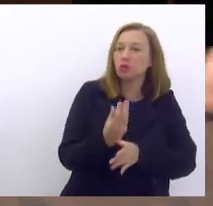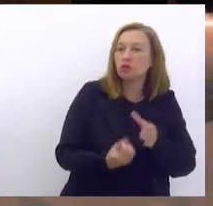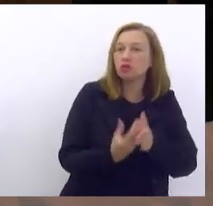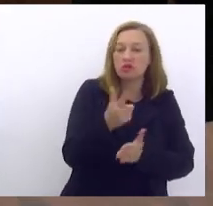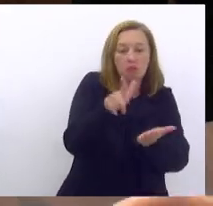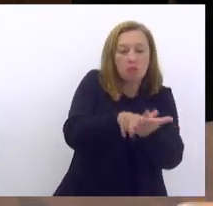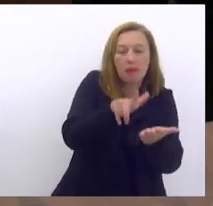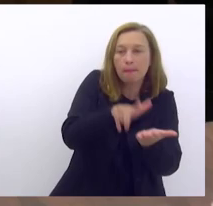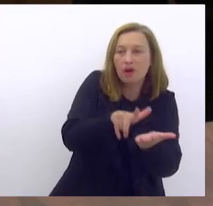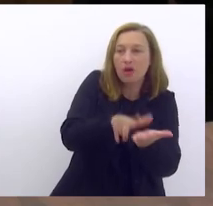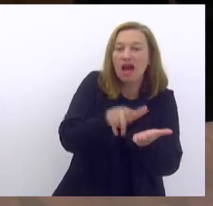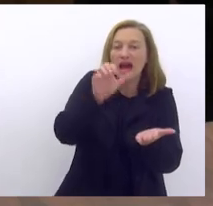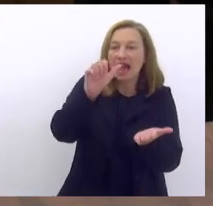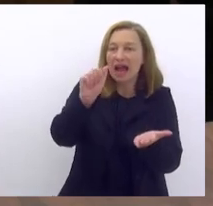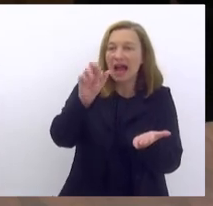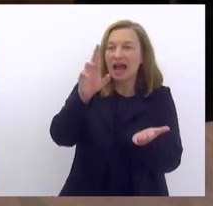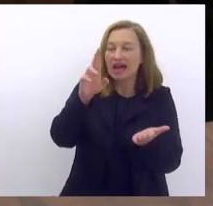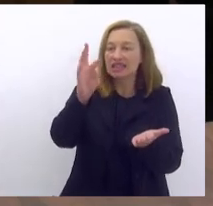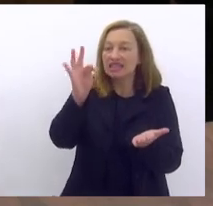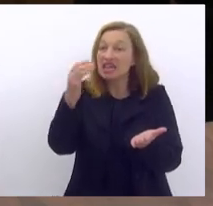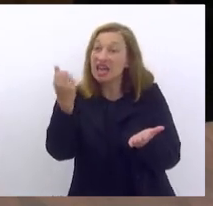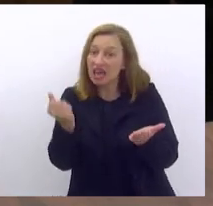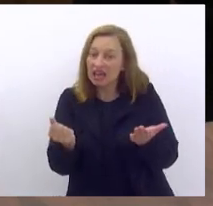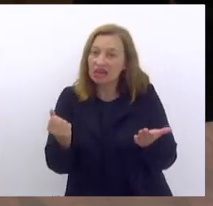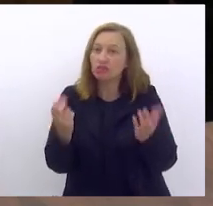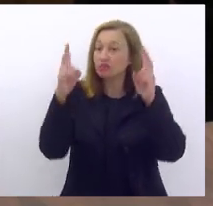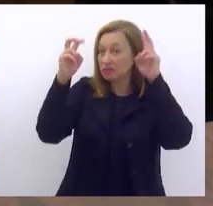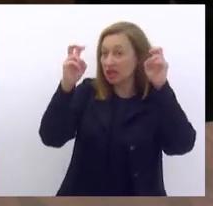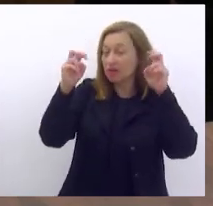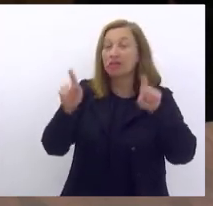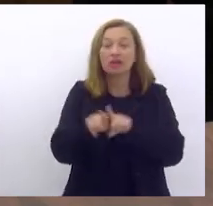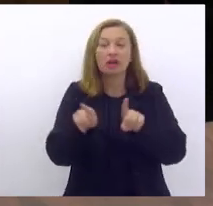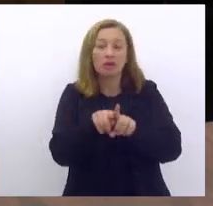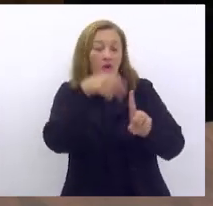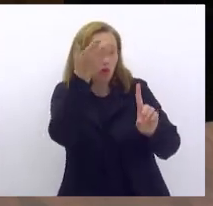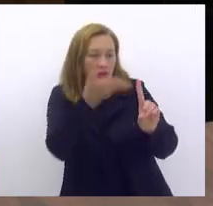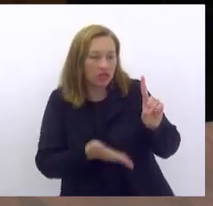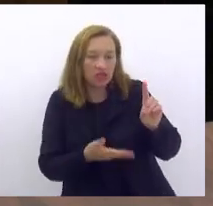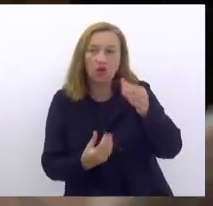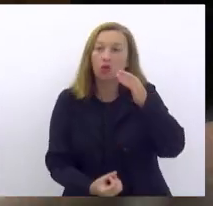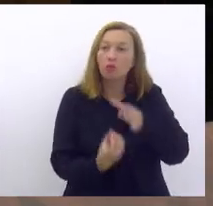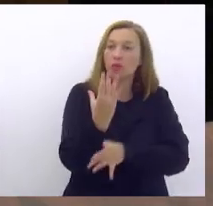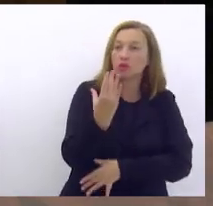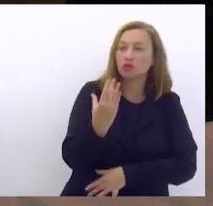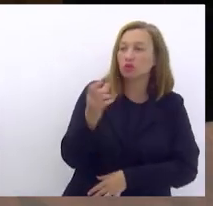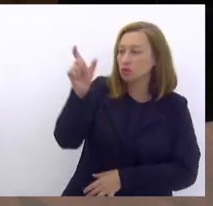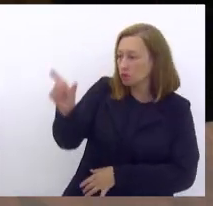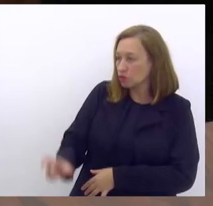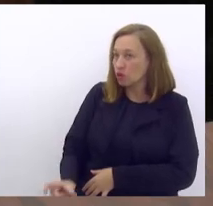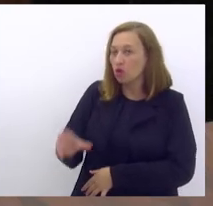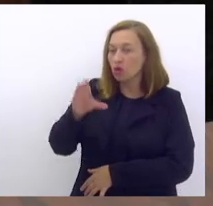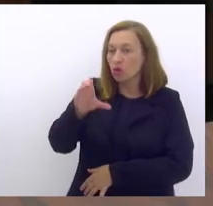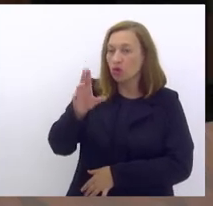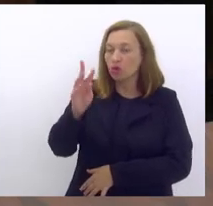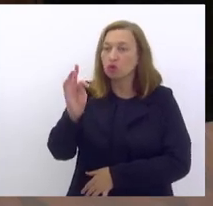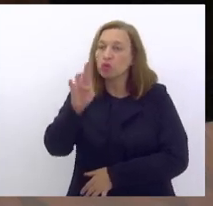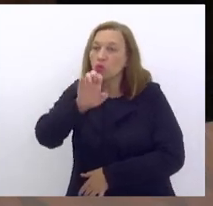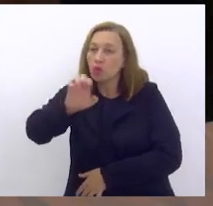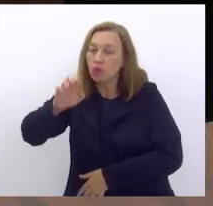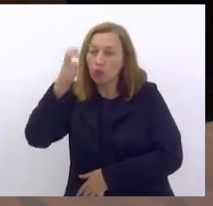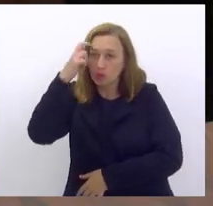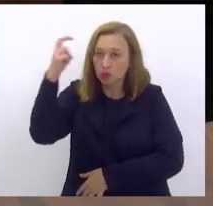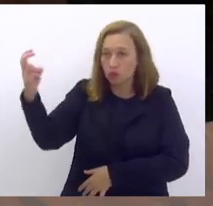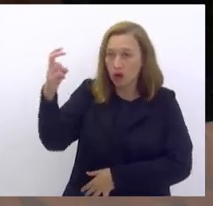tema, produzimos uma homenagem. O produtor cultural Gustavo Nobre, que foi uma das vítimas